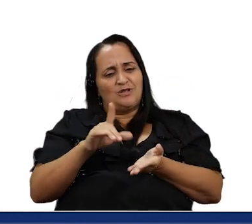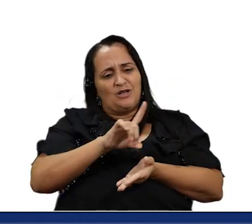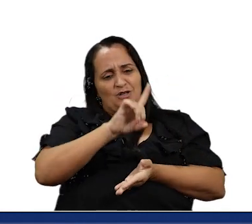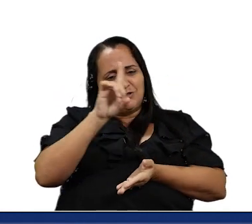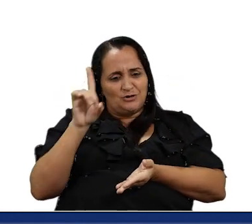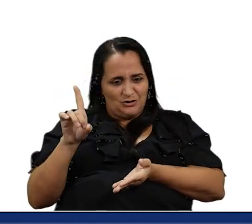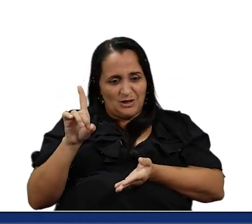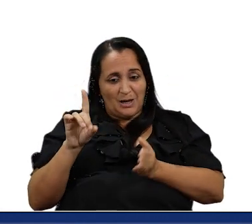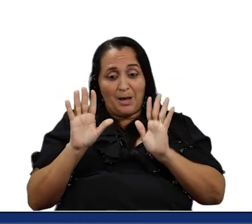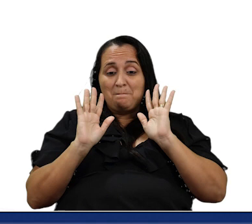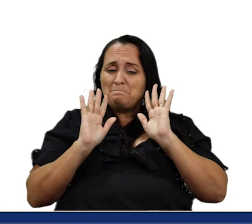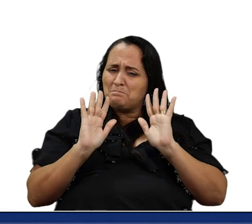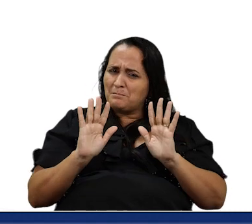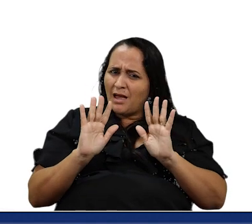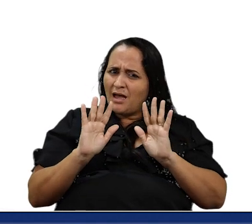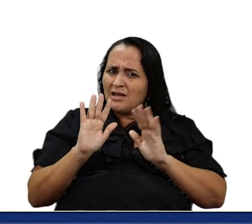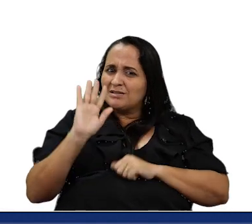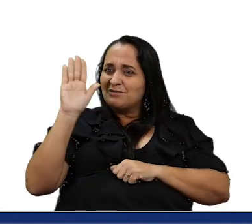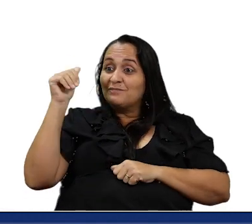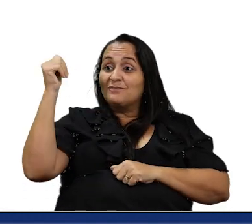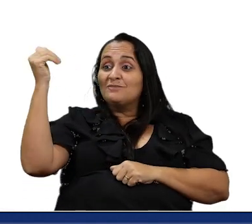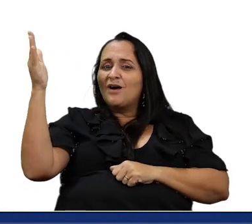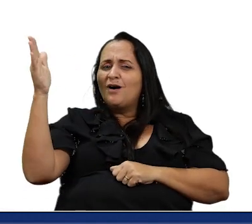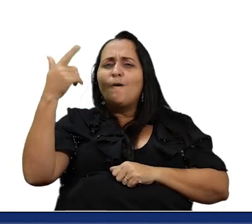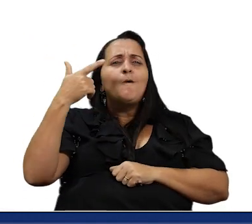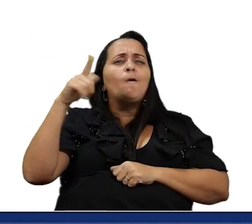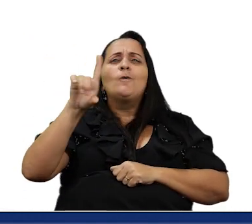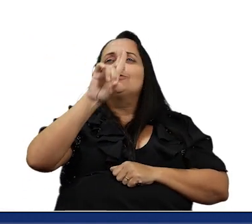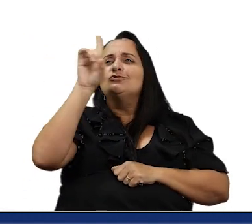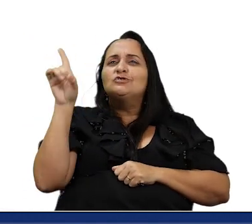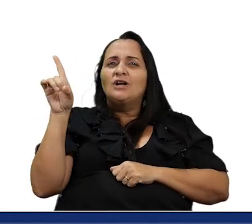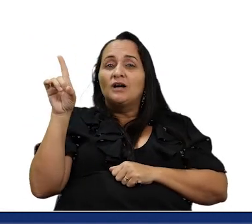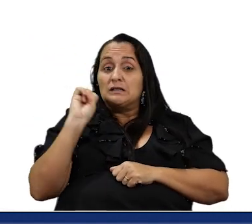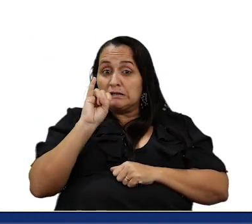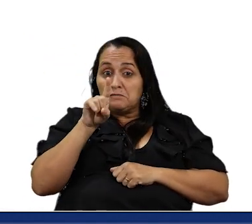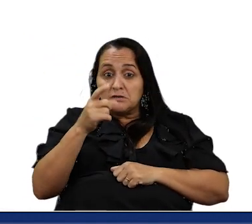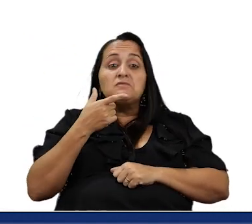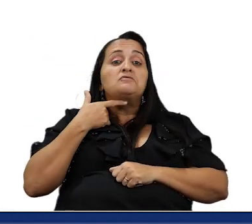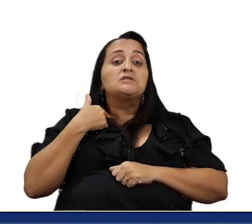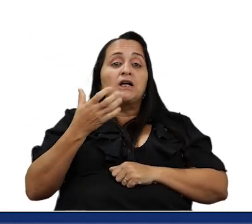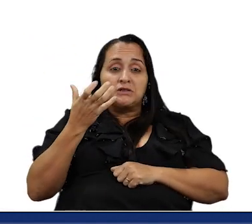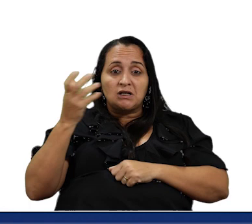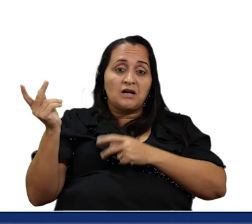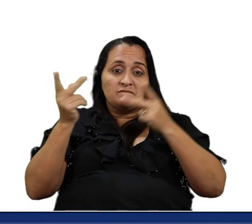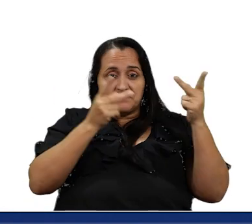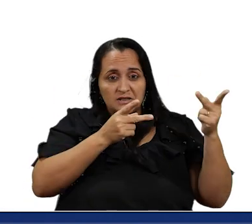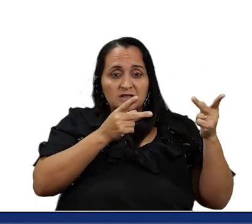da programação do Festival da Primavera, os ingressos para a Casa do Carnaval custam